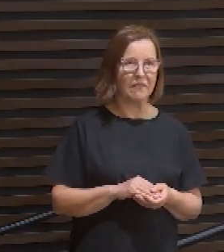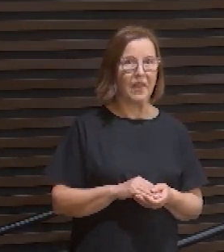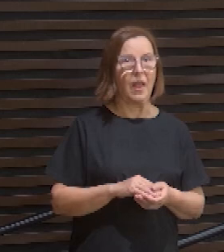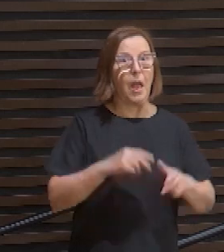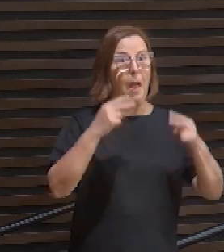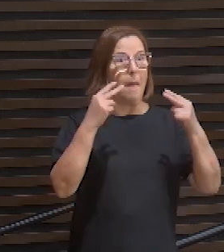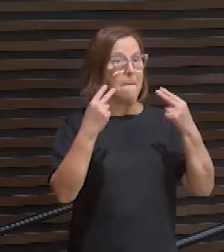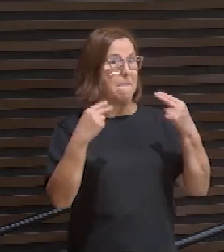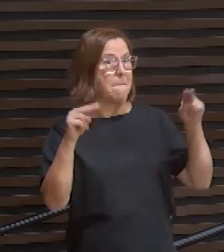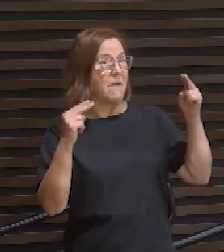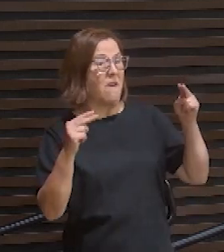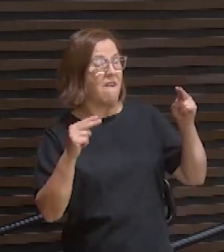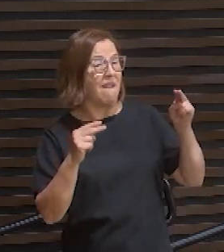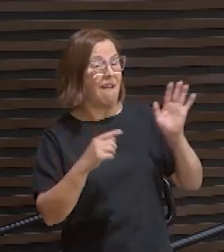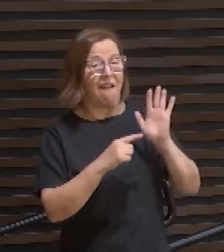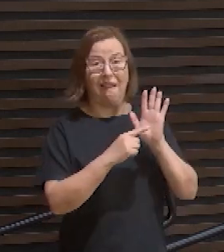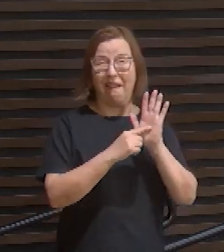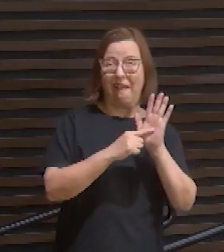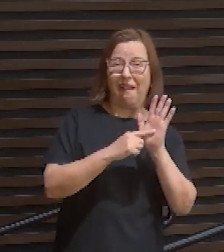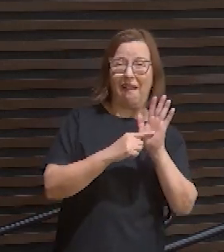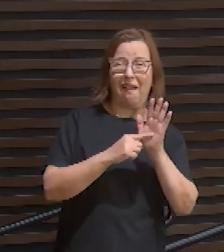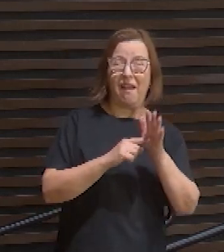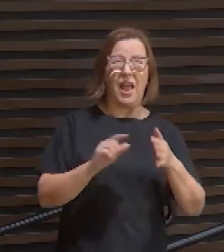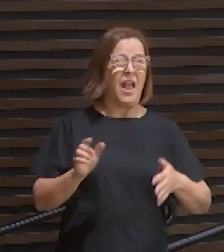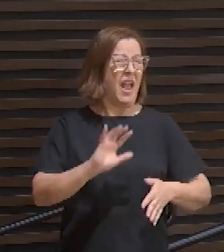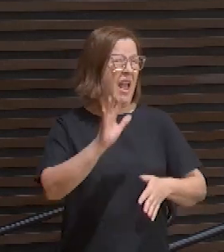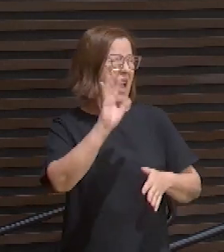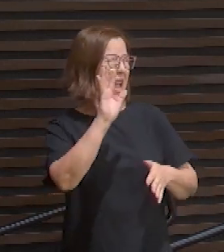música, show, fumaça,